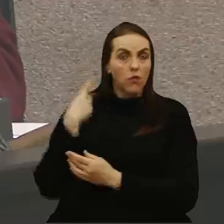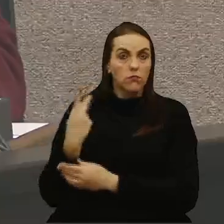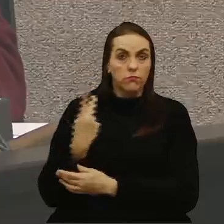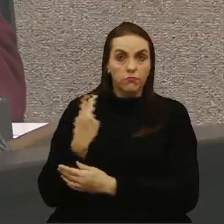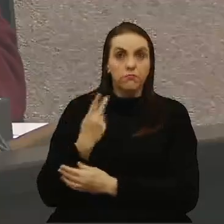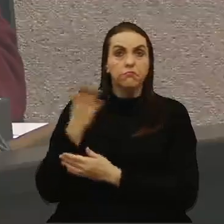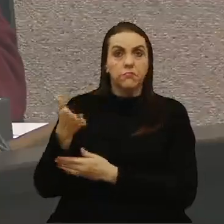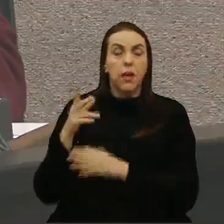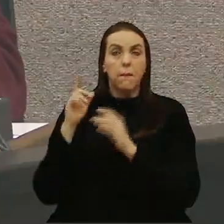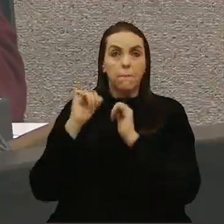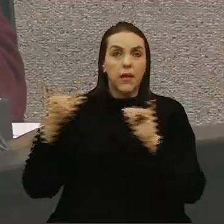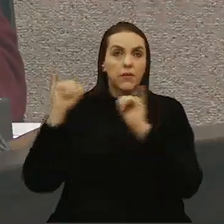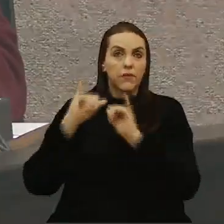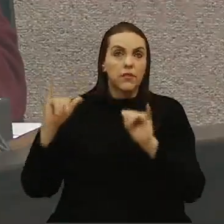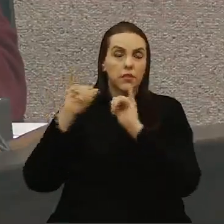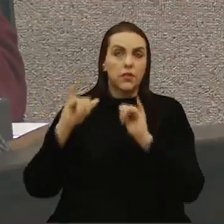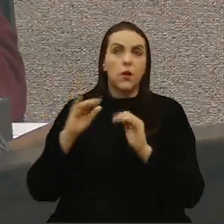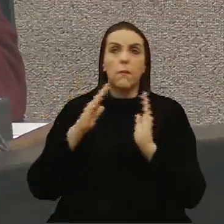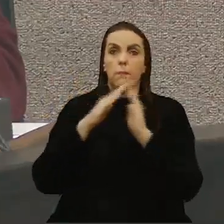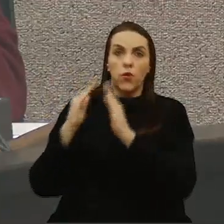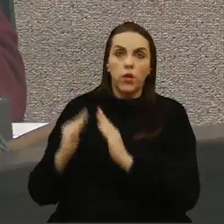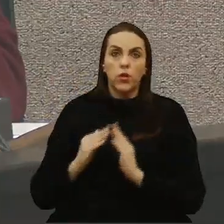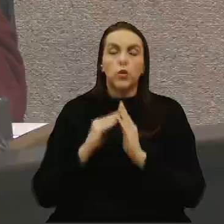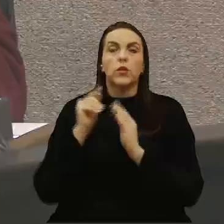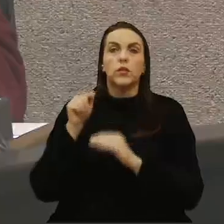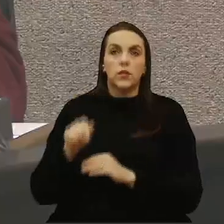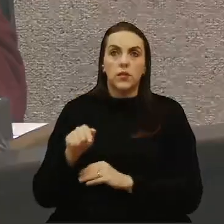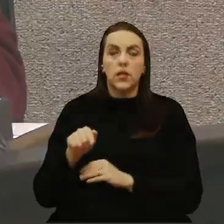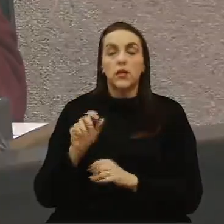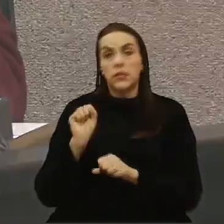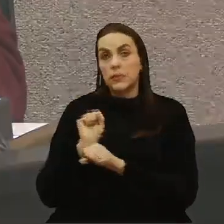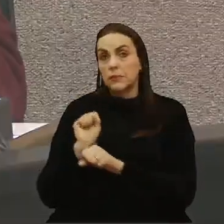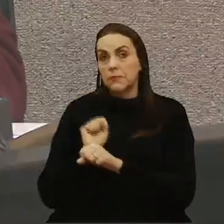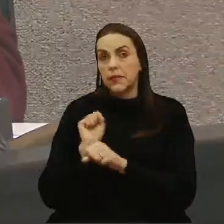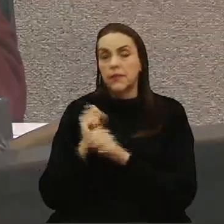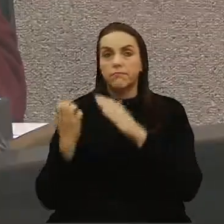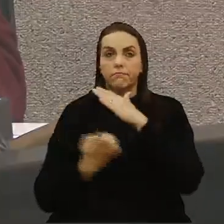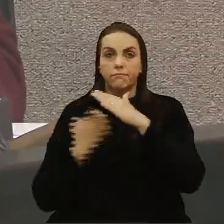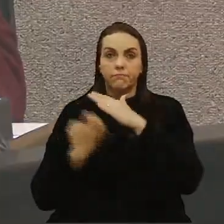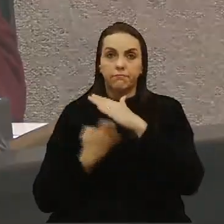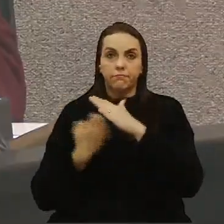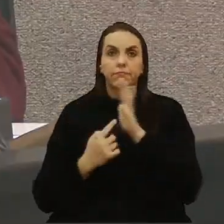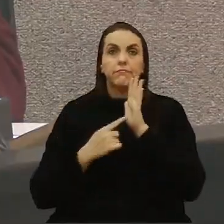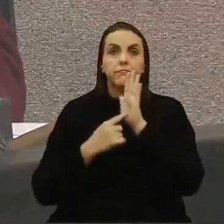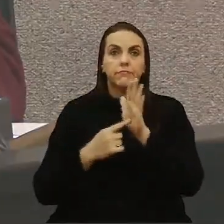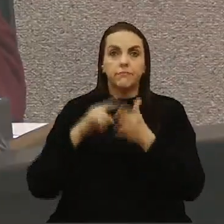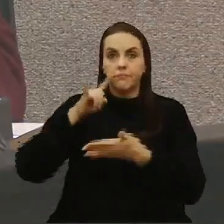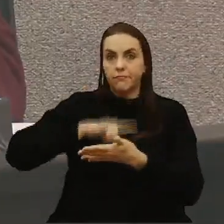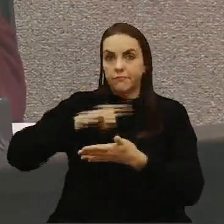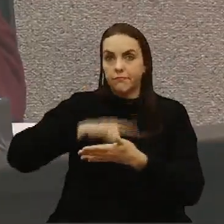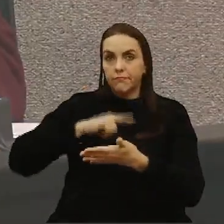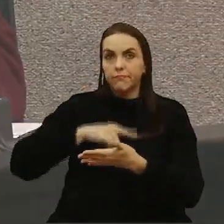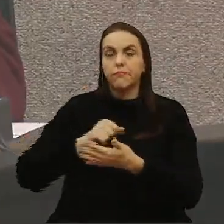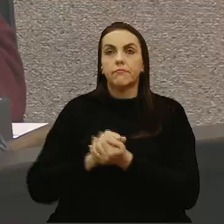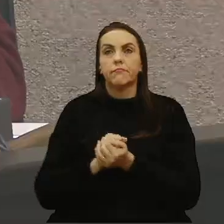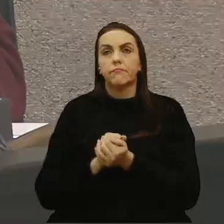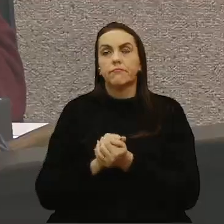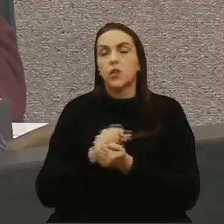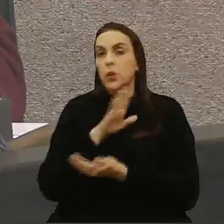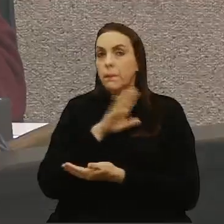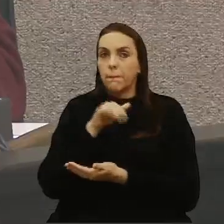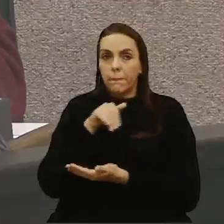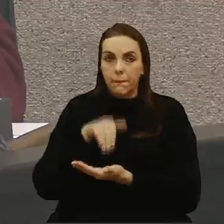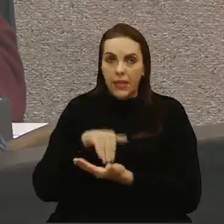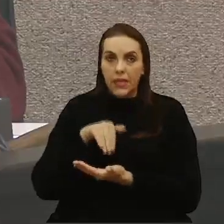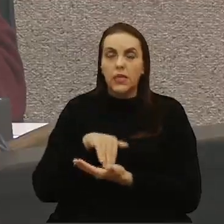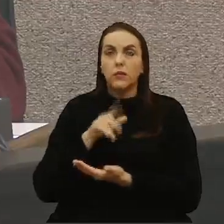dos moradores, e agora vamos aguardar a empresa, então, apresentar a documentação, pelo menos para a parte